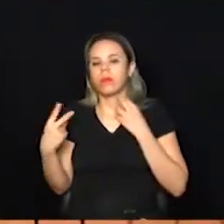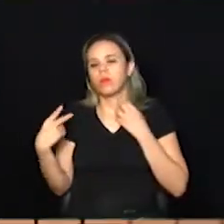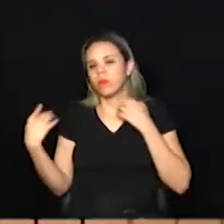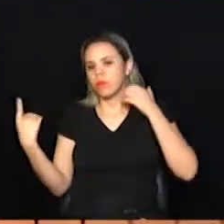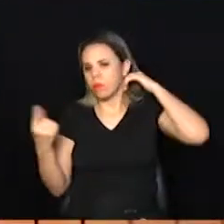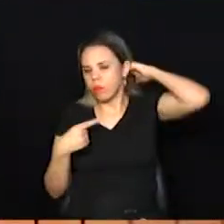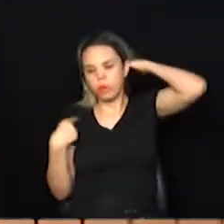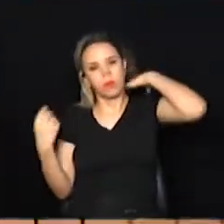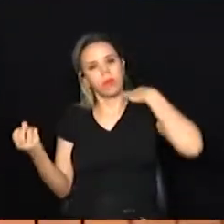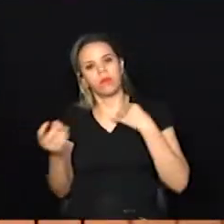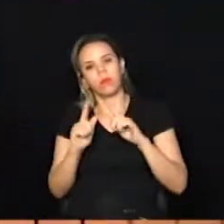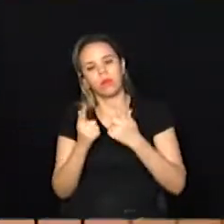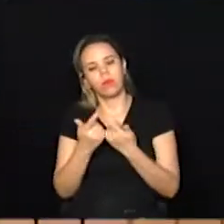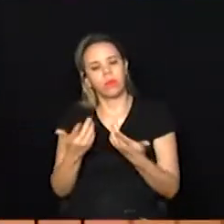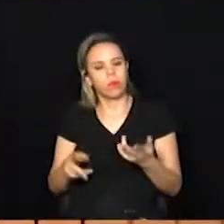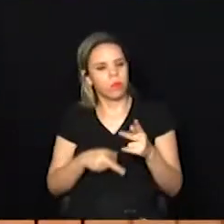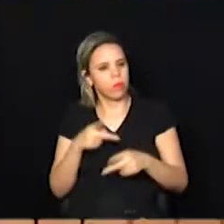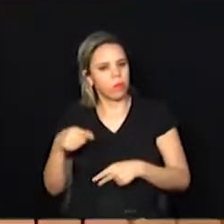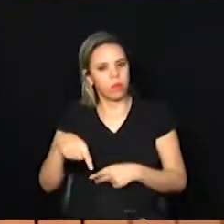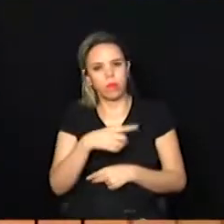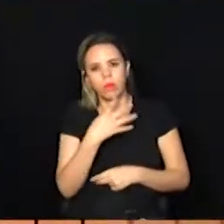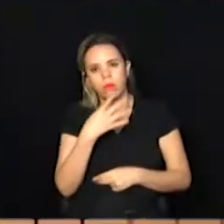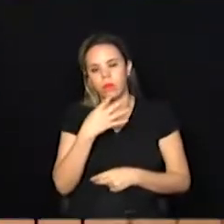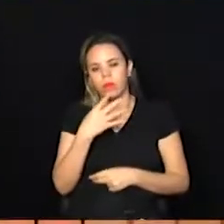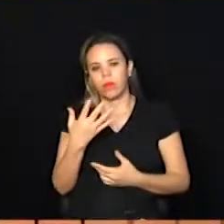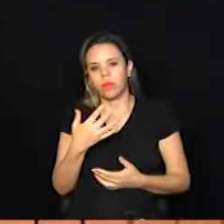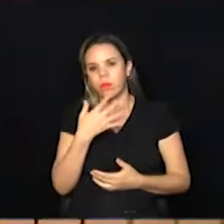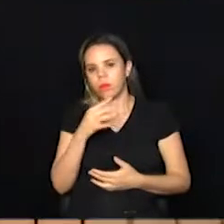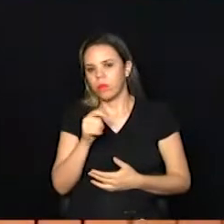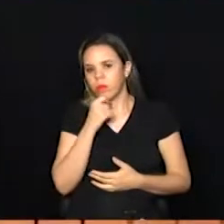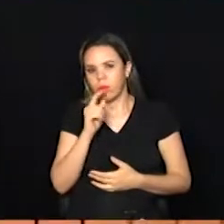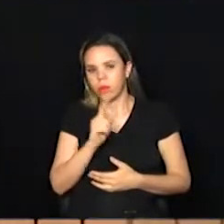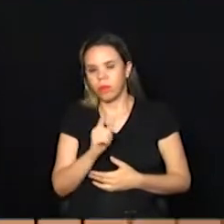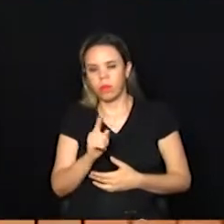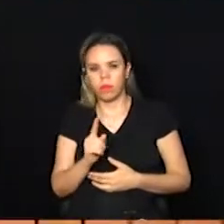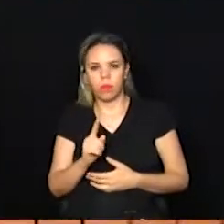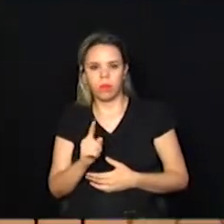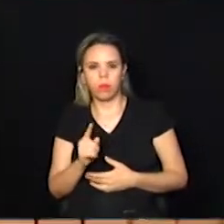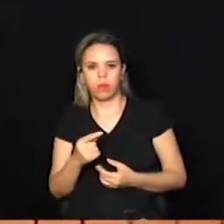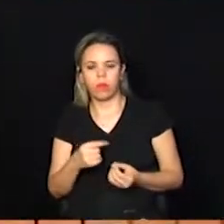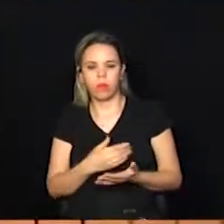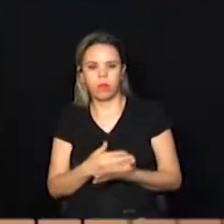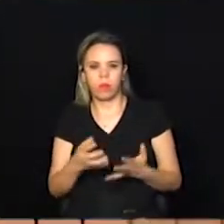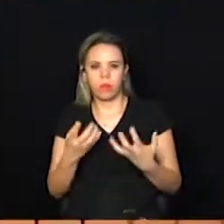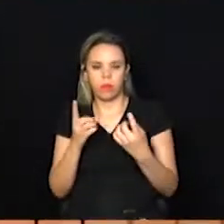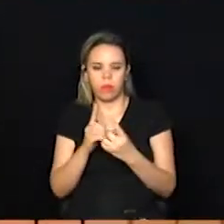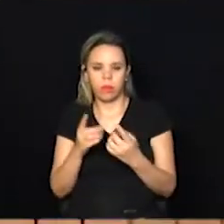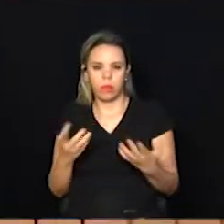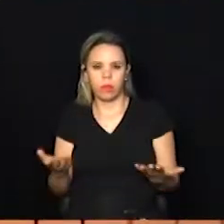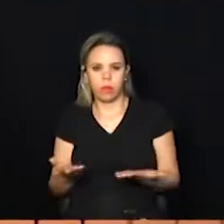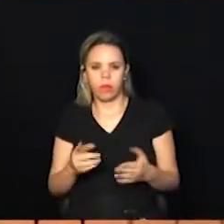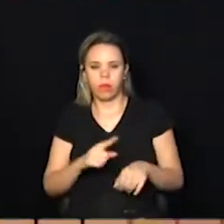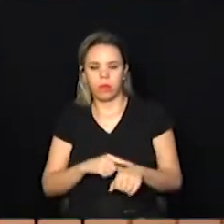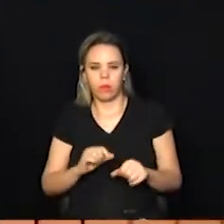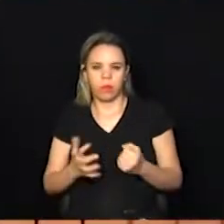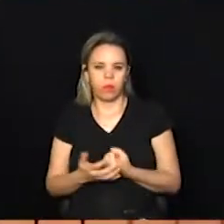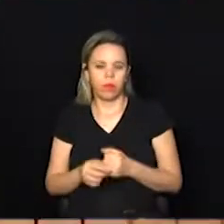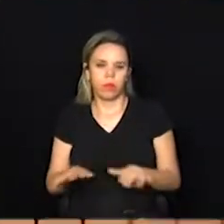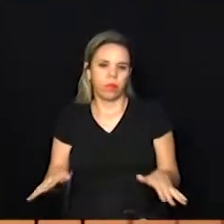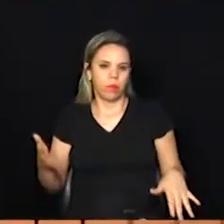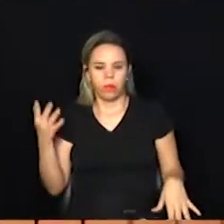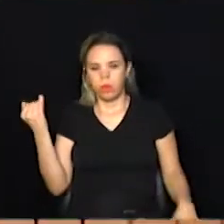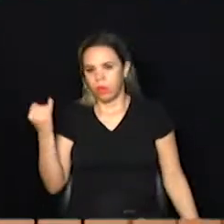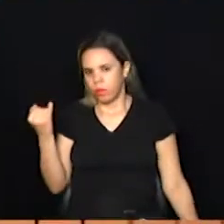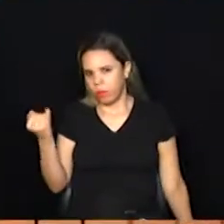gente, nessa nova gestão, a gente ir até o SERAV, não conheço ainda, né, porque o SERAV começou a funcionar em momento da pandemia, acho que é